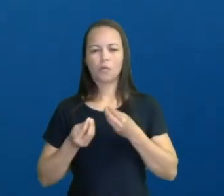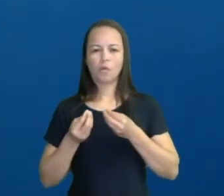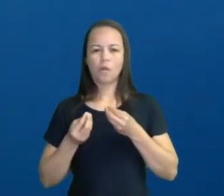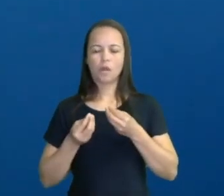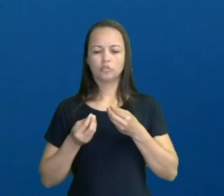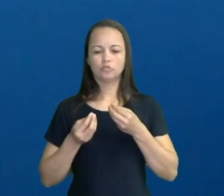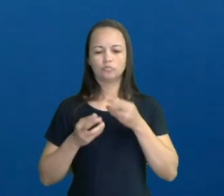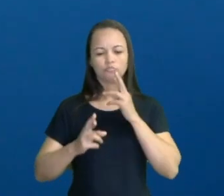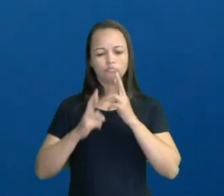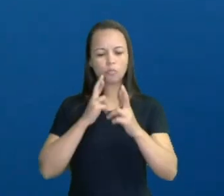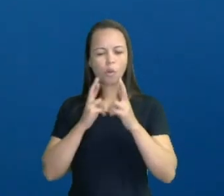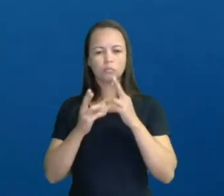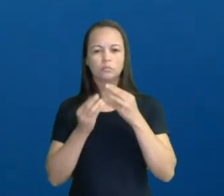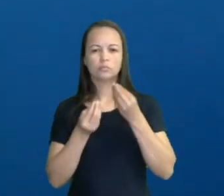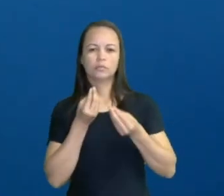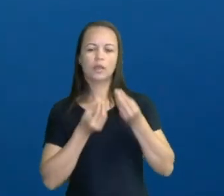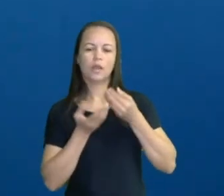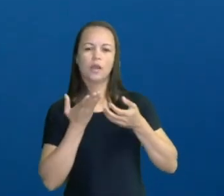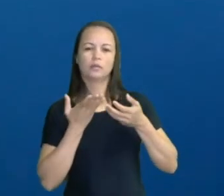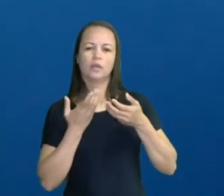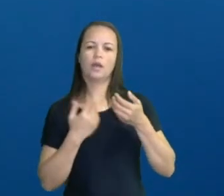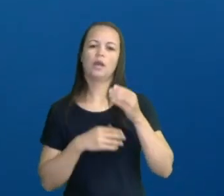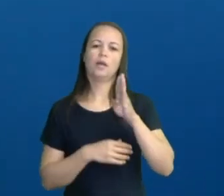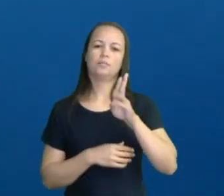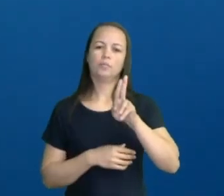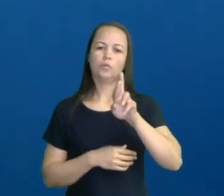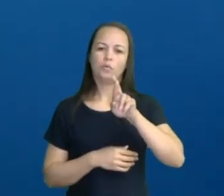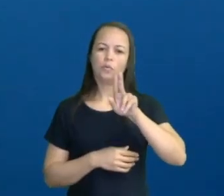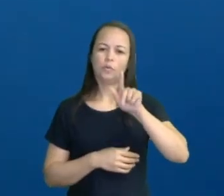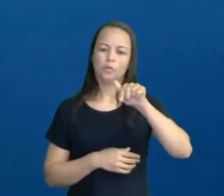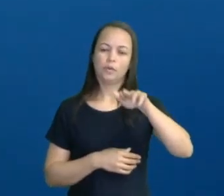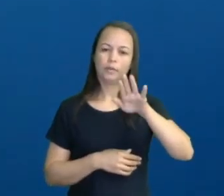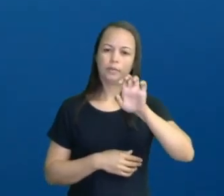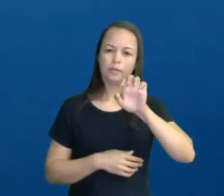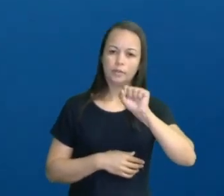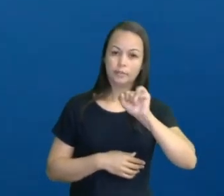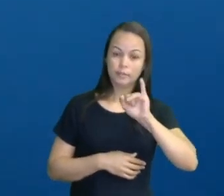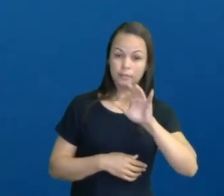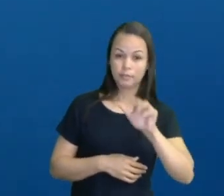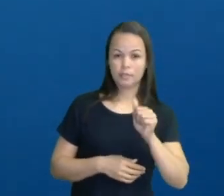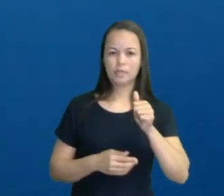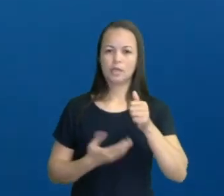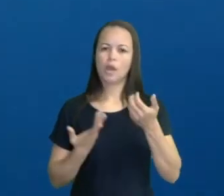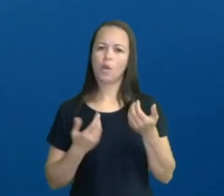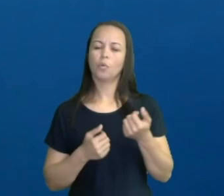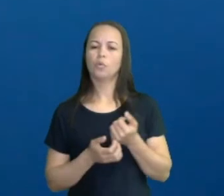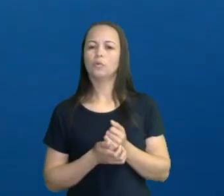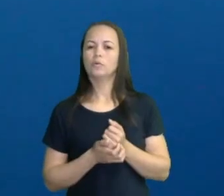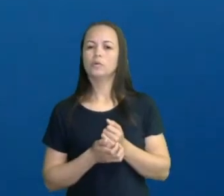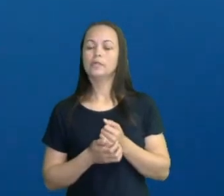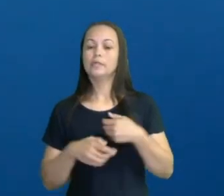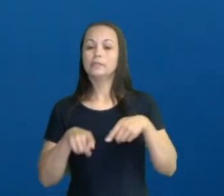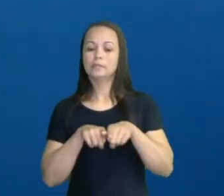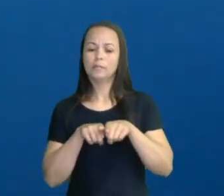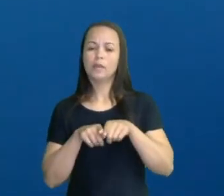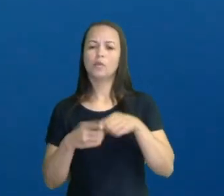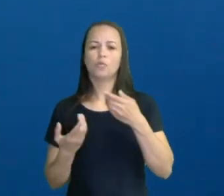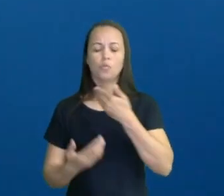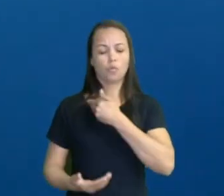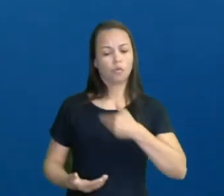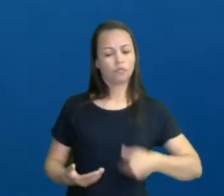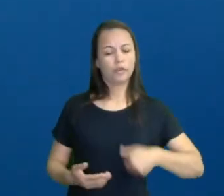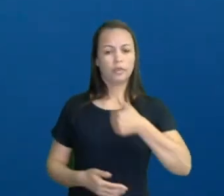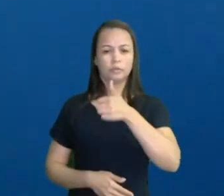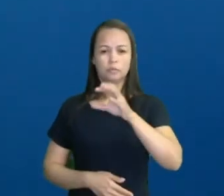ideais da burguesia, o final também. O governo dos 100 dias mostra isso, a